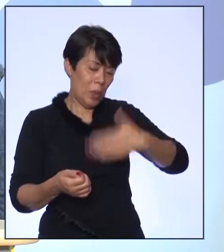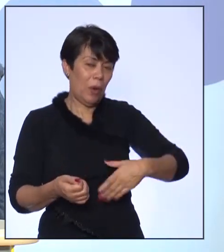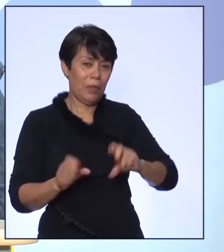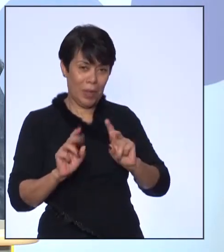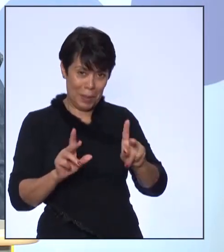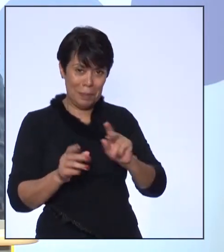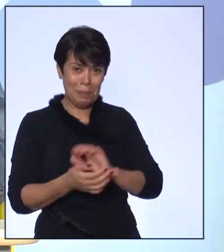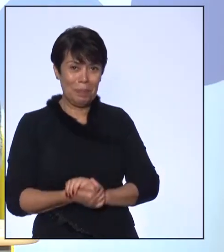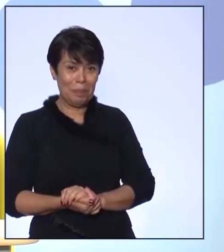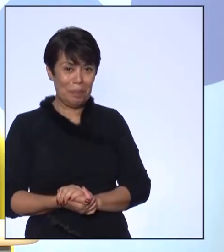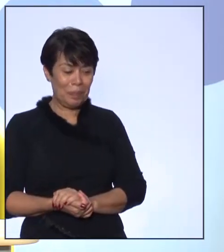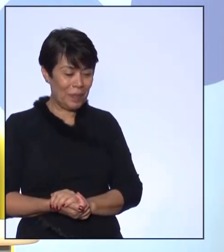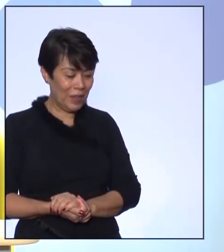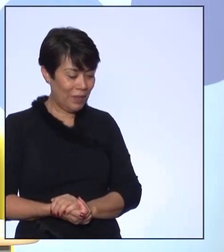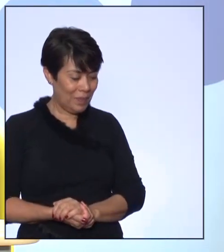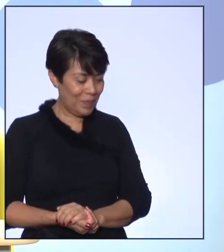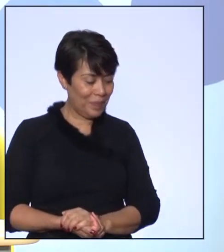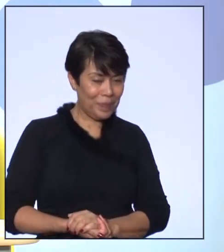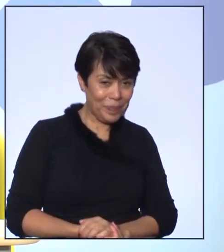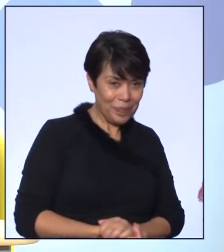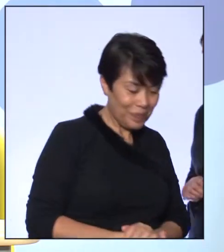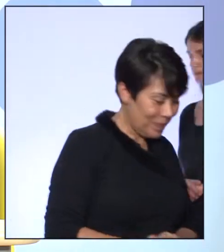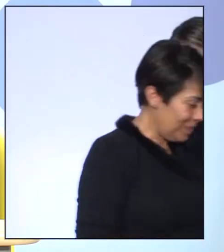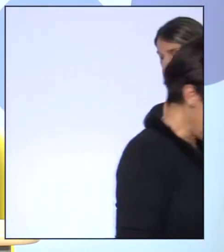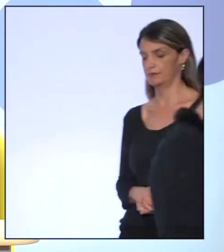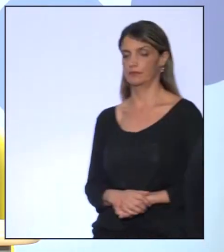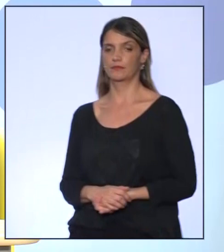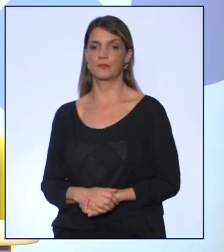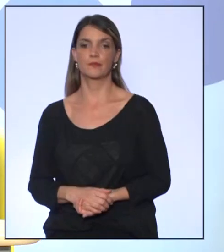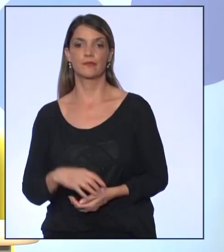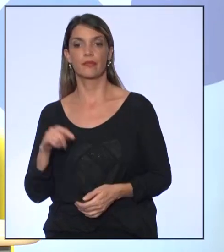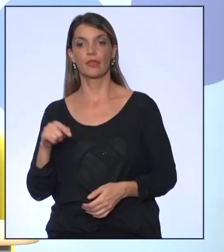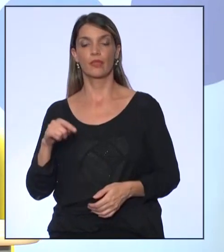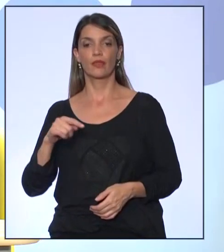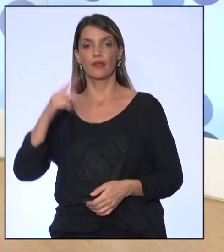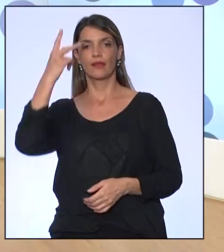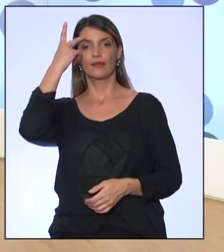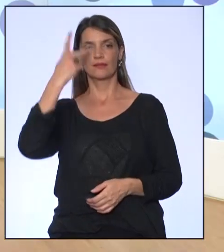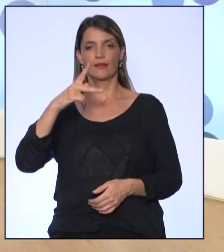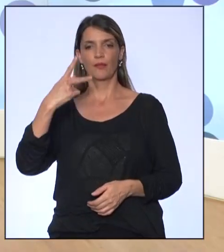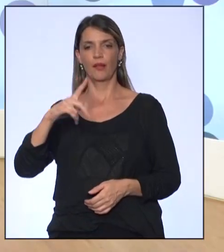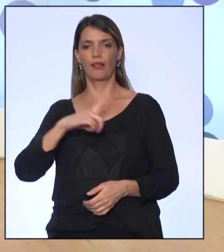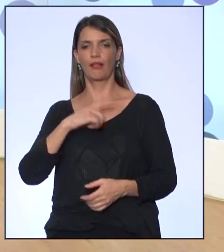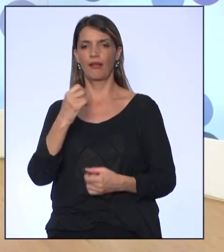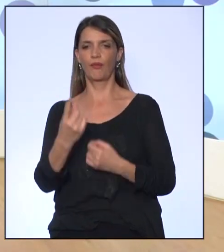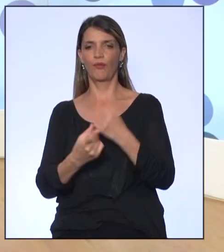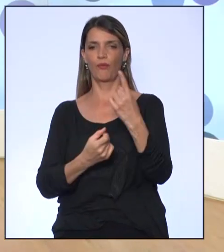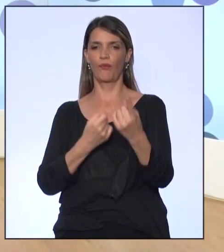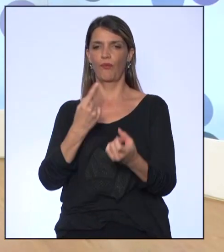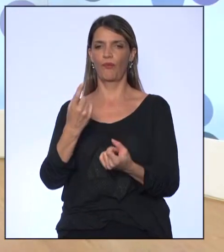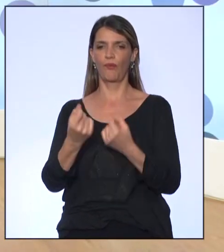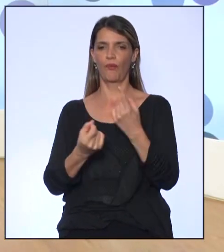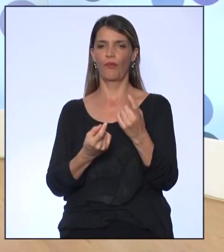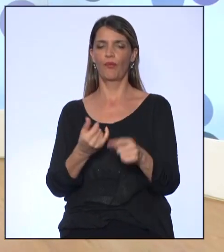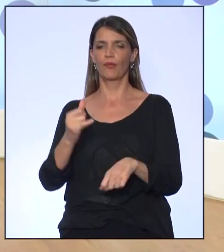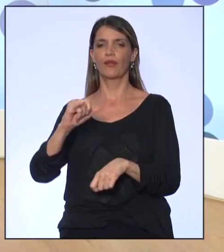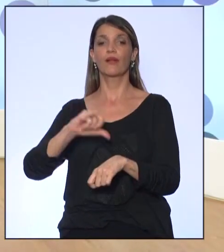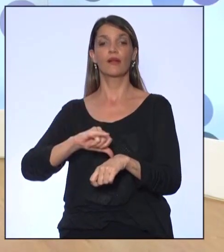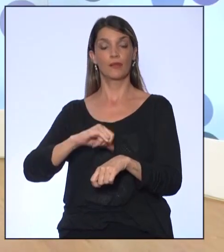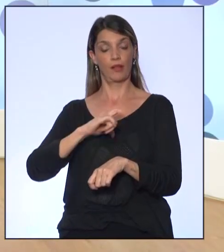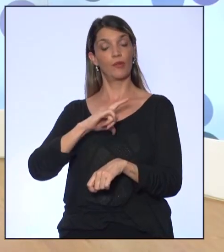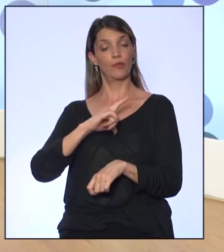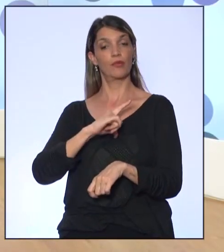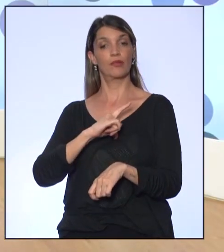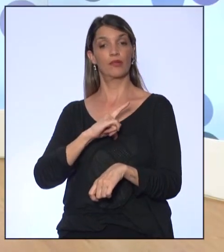Tá certo? Olha só, né? Aqui na cidade de São Paulo nós temos algumas, né? Aqui na capital nós temos algumas escolas, né, que